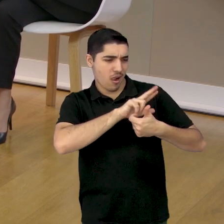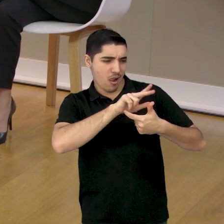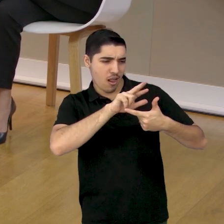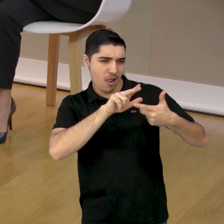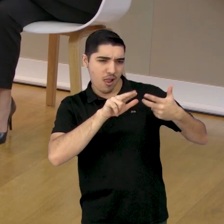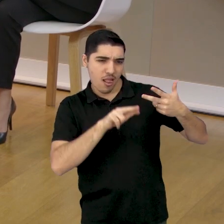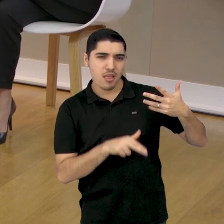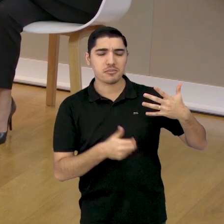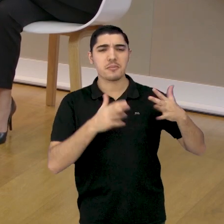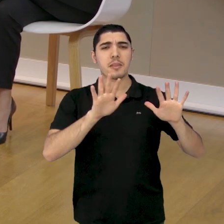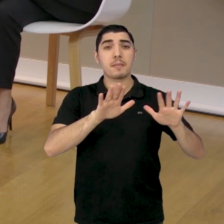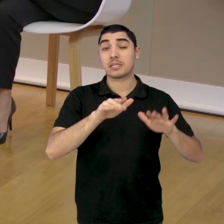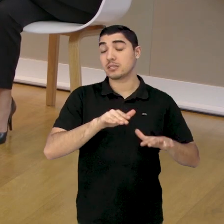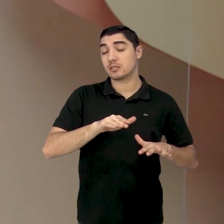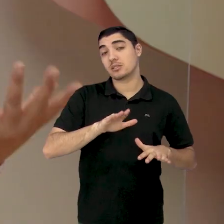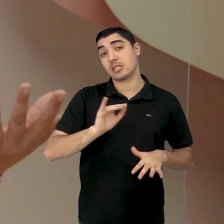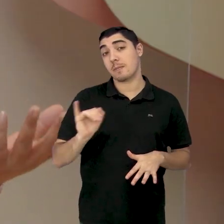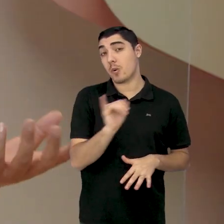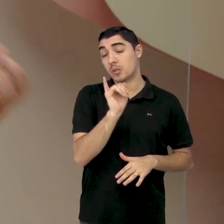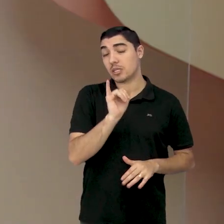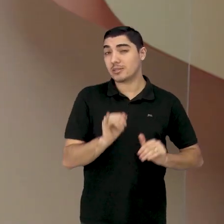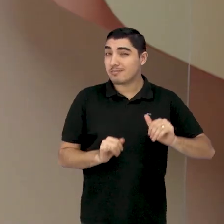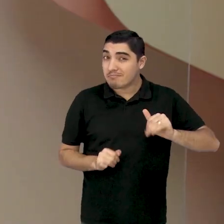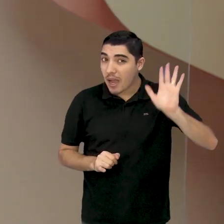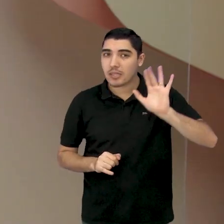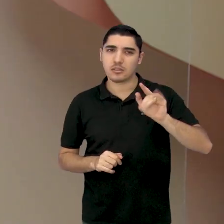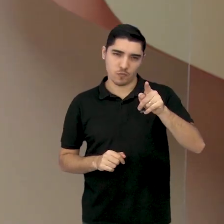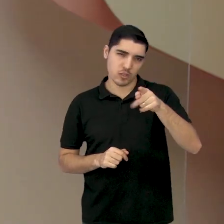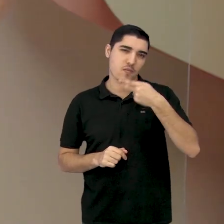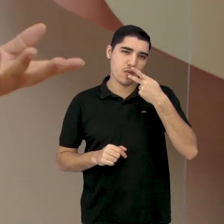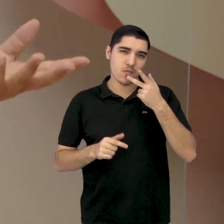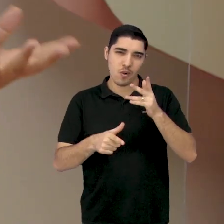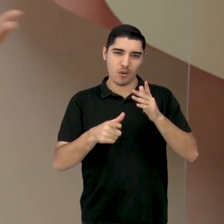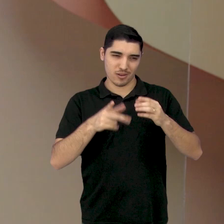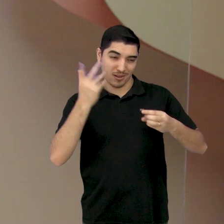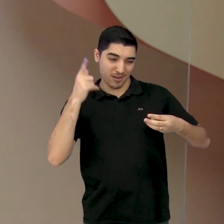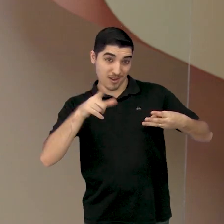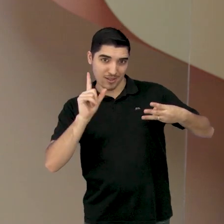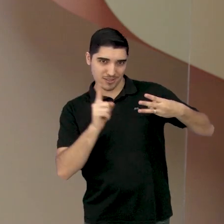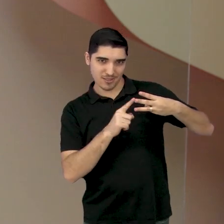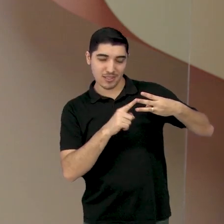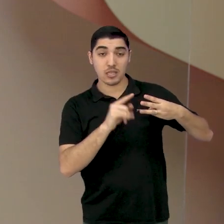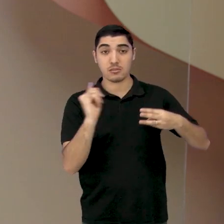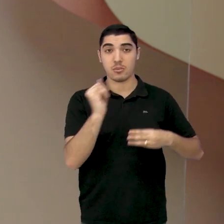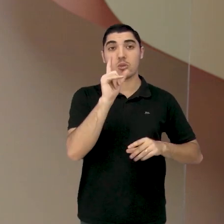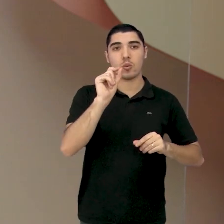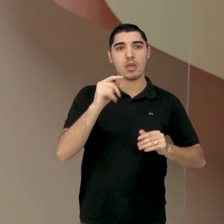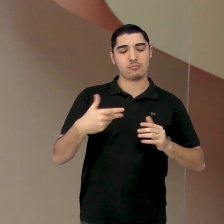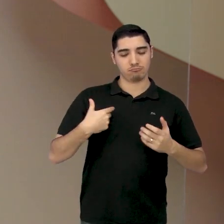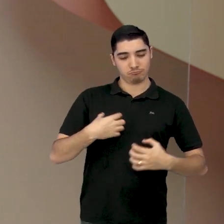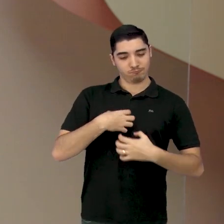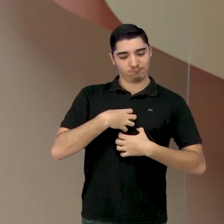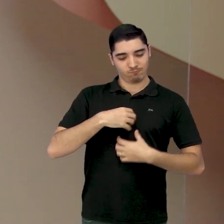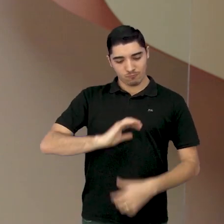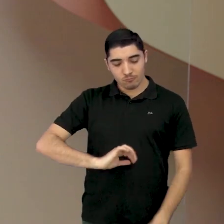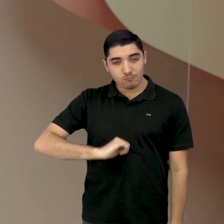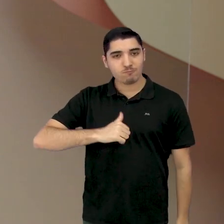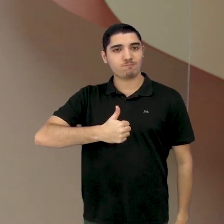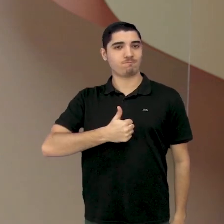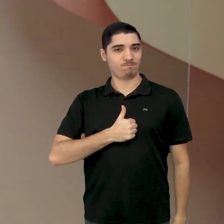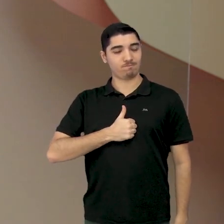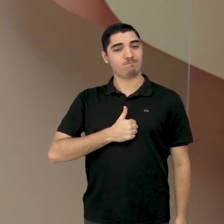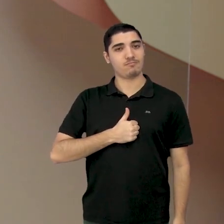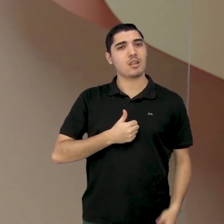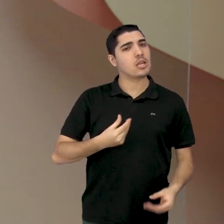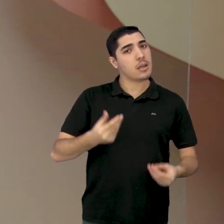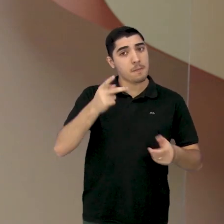vários procedimentos aqui, mas o mais importante é também, igual você falou no segundo bloco, né? A questão da autoestima. Exato. É muito importante